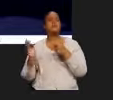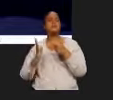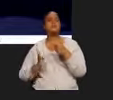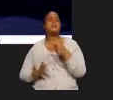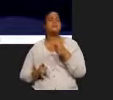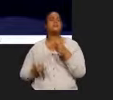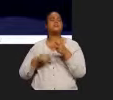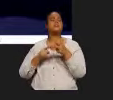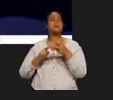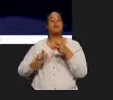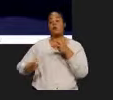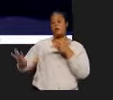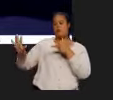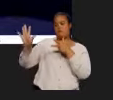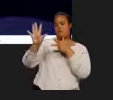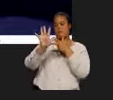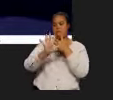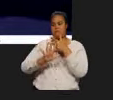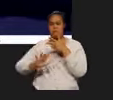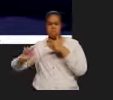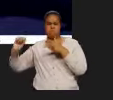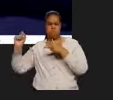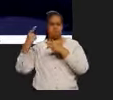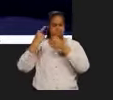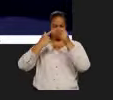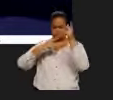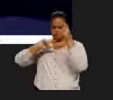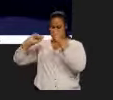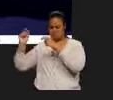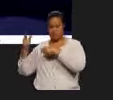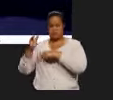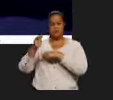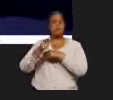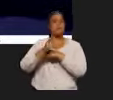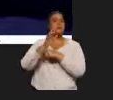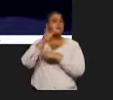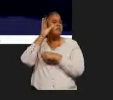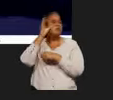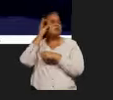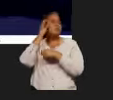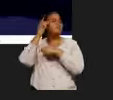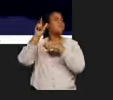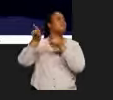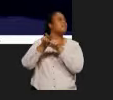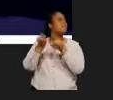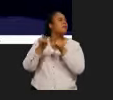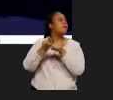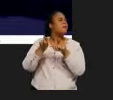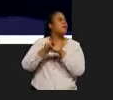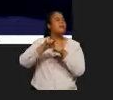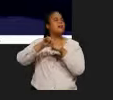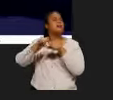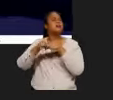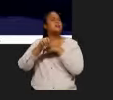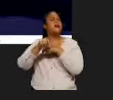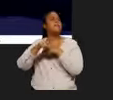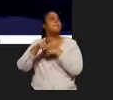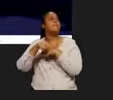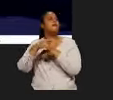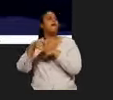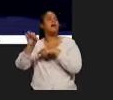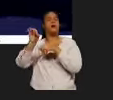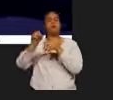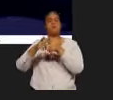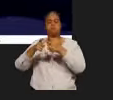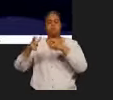a europa completamente iluminada né o japão nem se fala a índia e aí você vê que